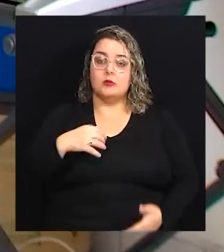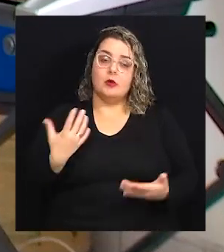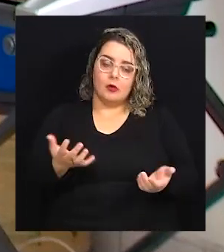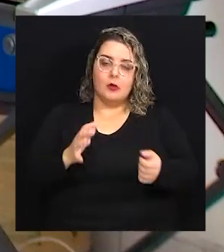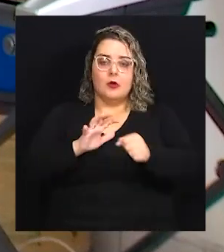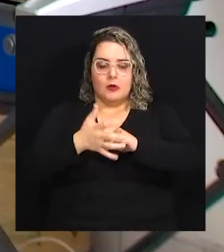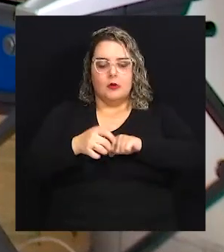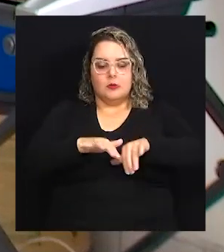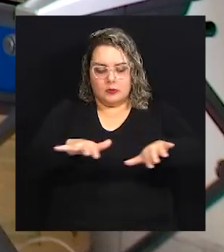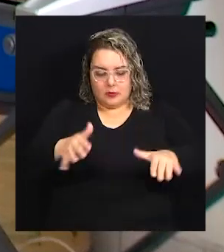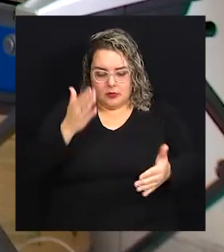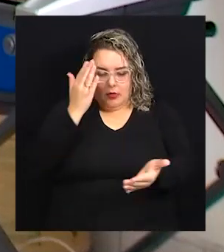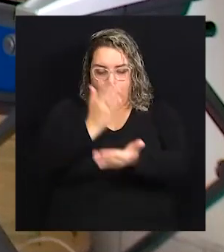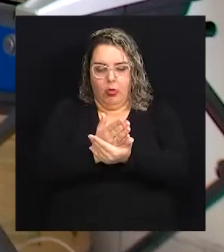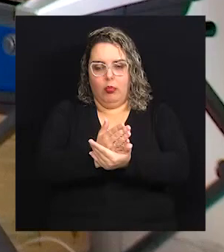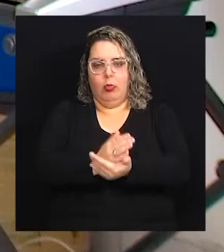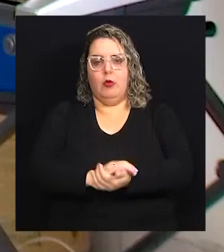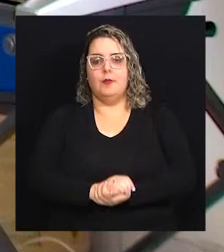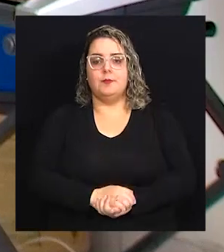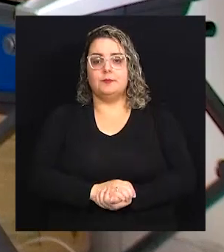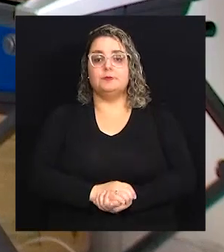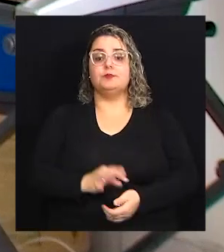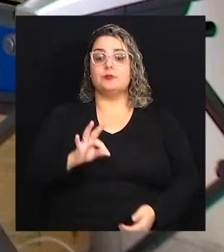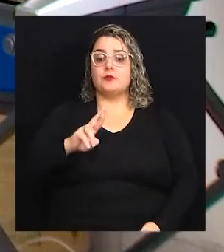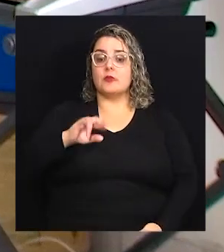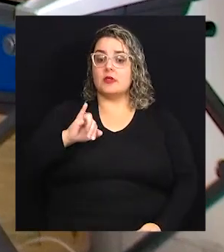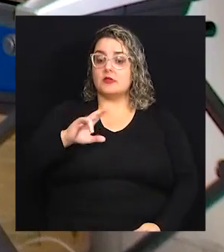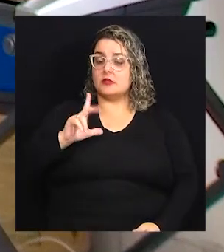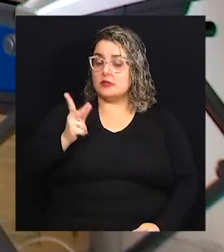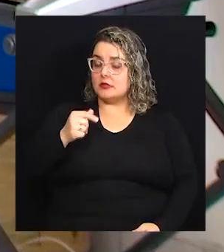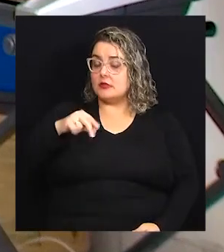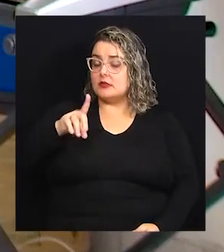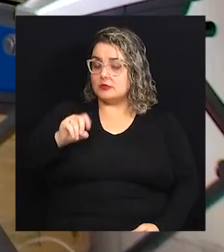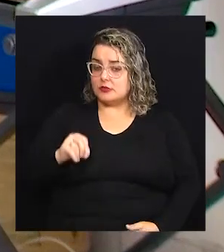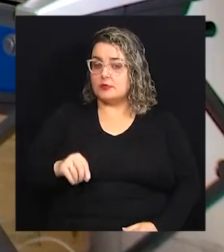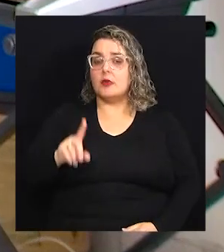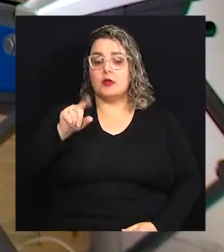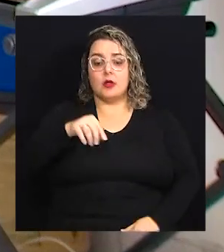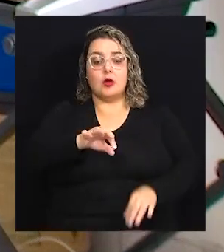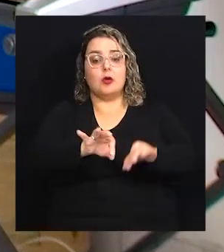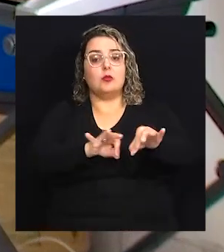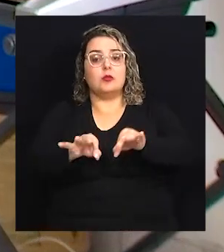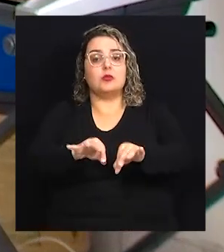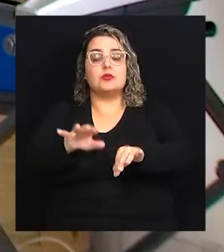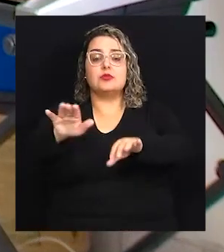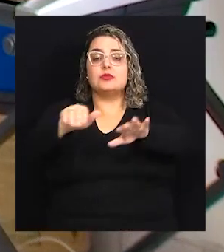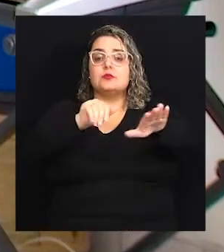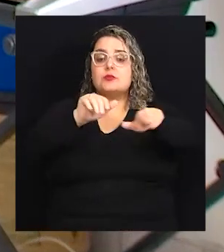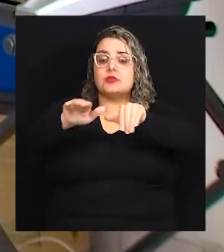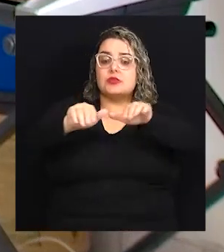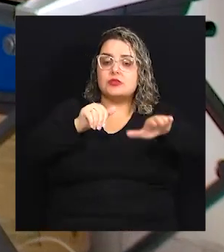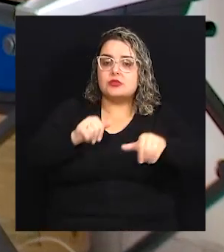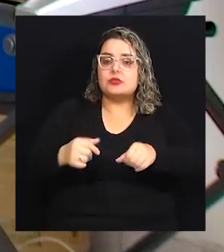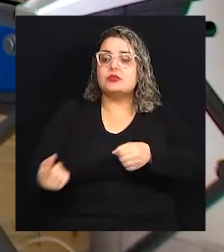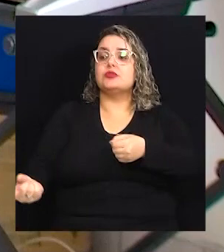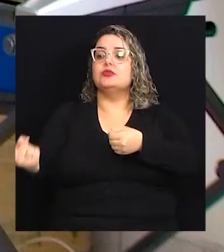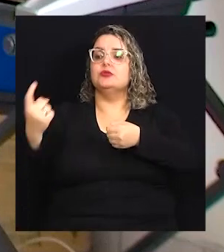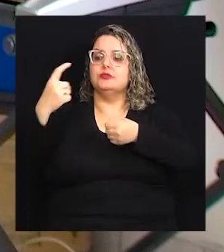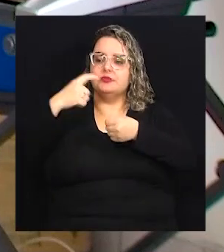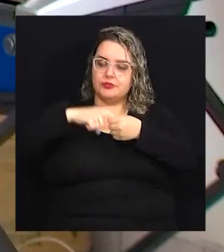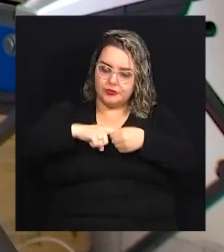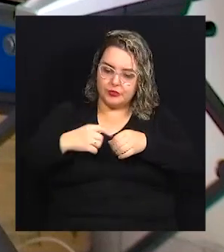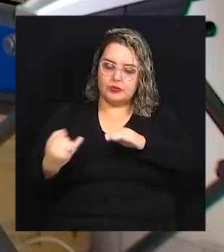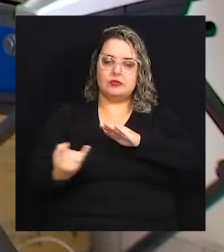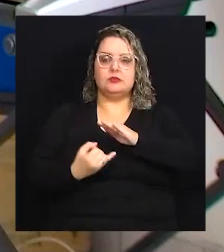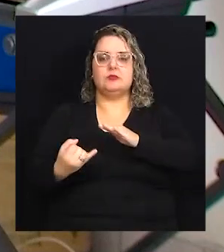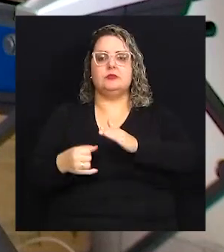mas por conta da pandemia nós paramos. O Trilhando, ele é um projeto para trazer de